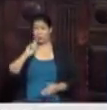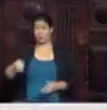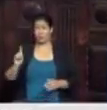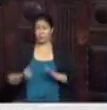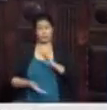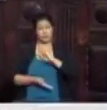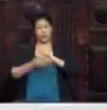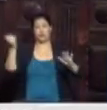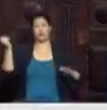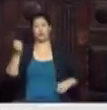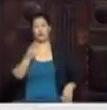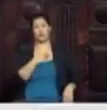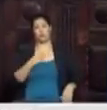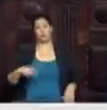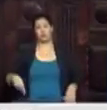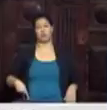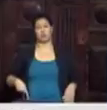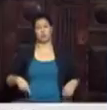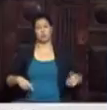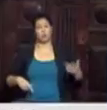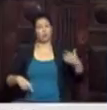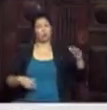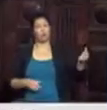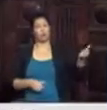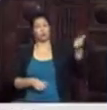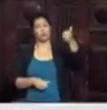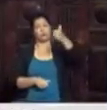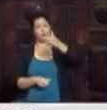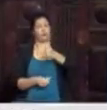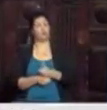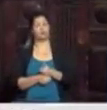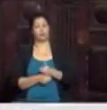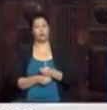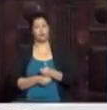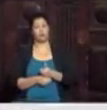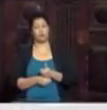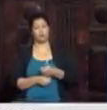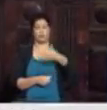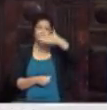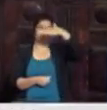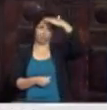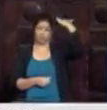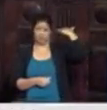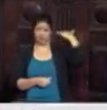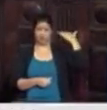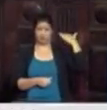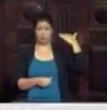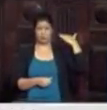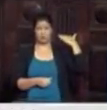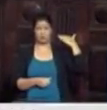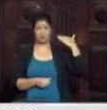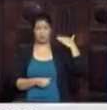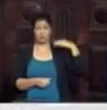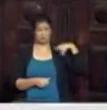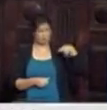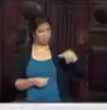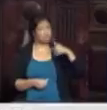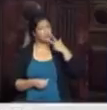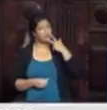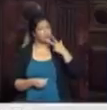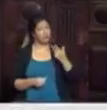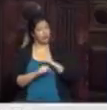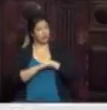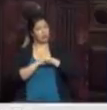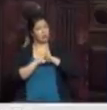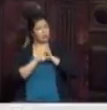aí o presidente golpista e ilegítimo Michel Temer, que diz claramente,